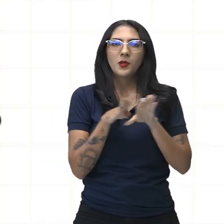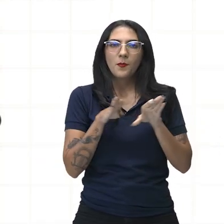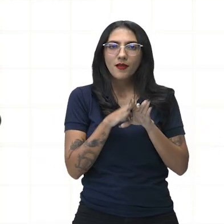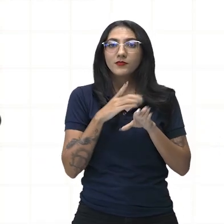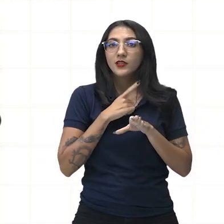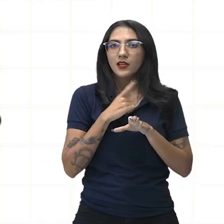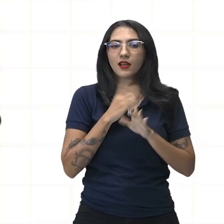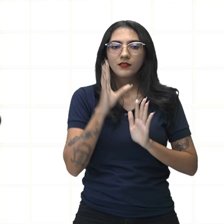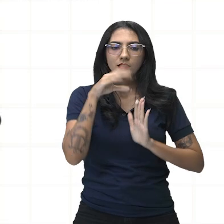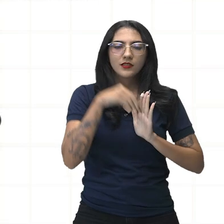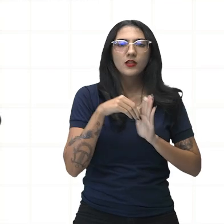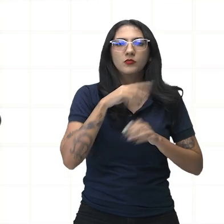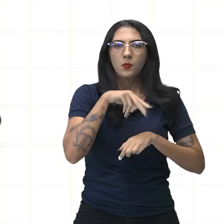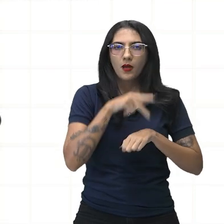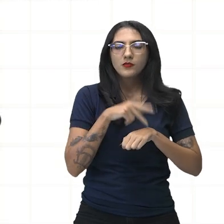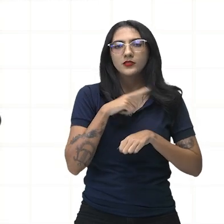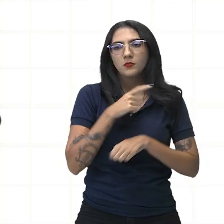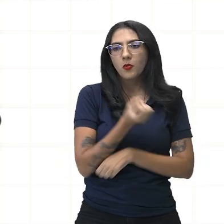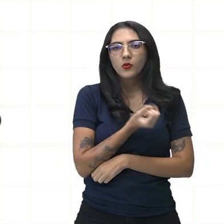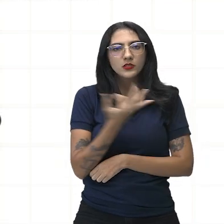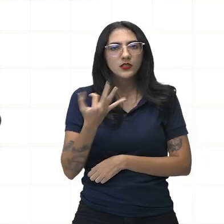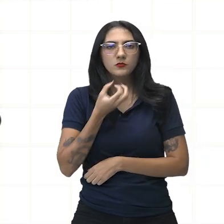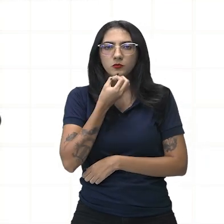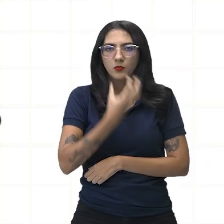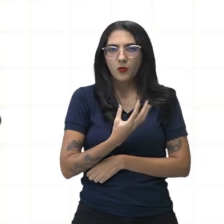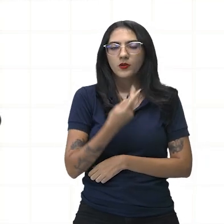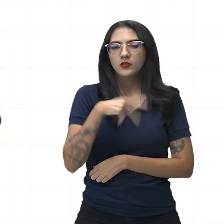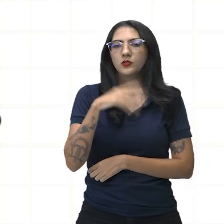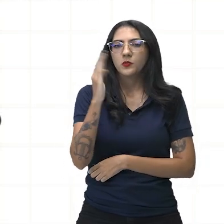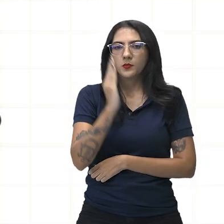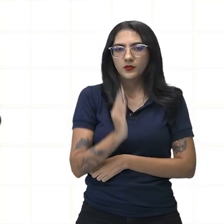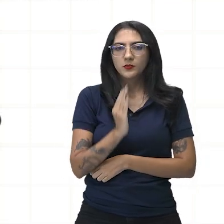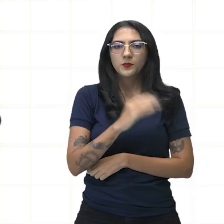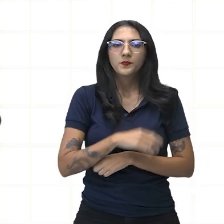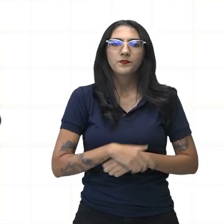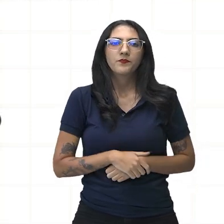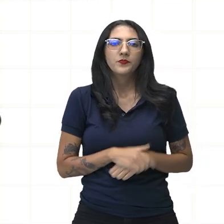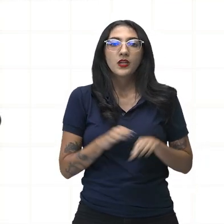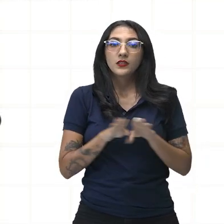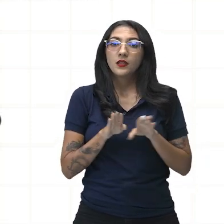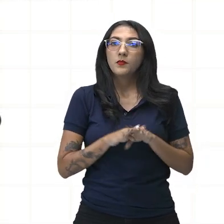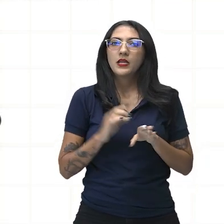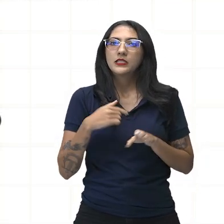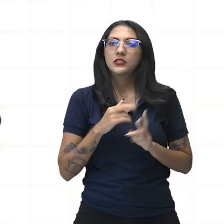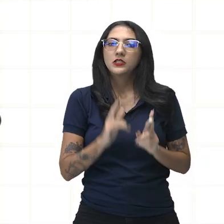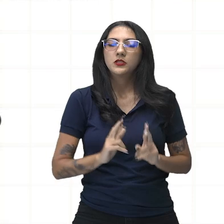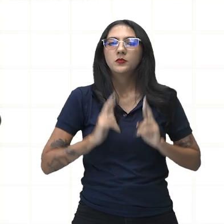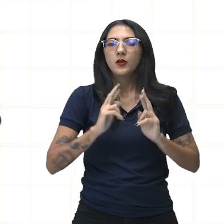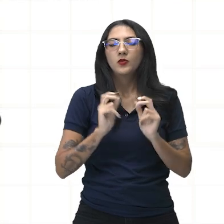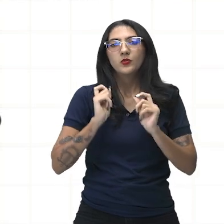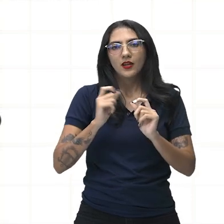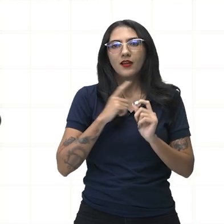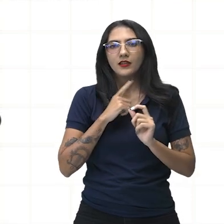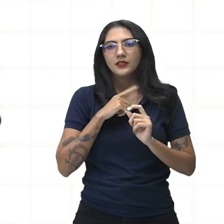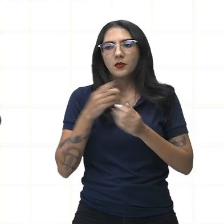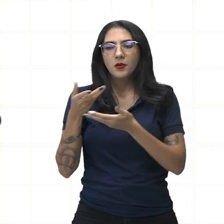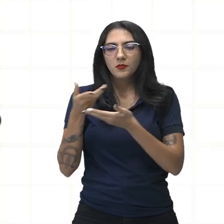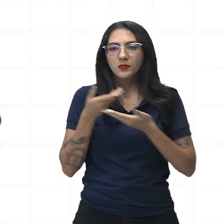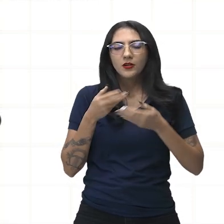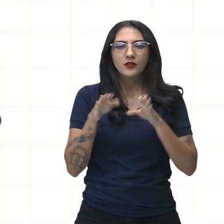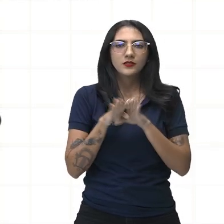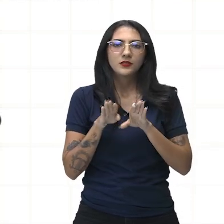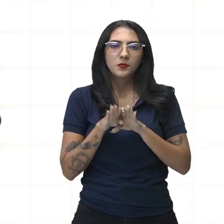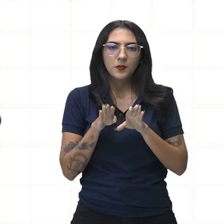e também em grande quantidade por aqui. E, obviamente, a gente espera receber alguma coisa em troca dessas transnacionais ou